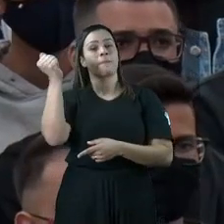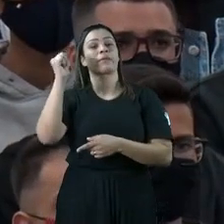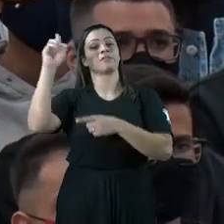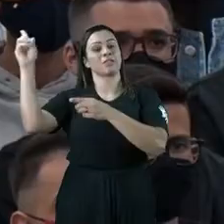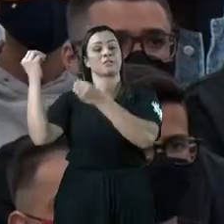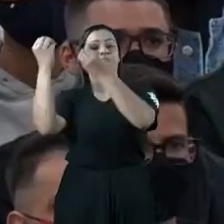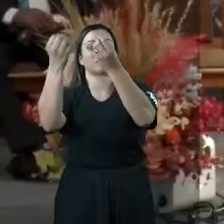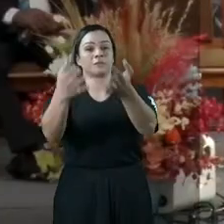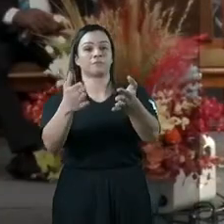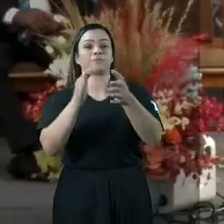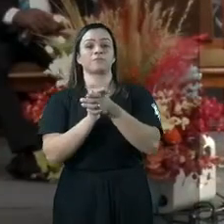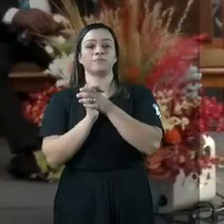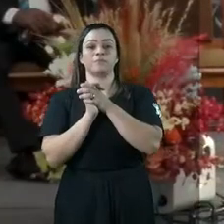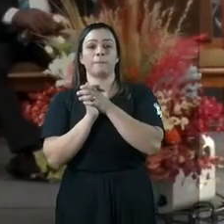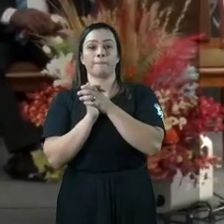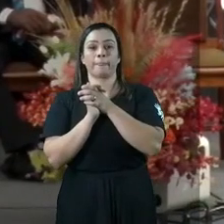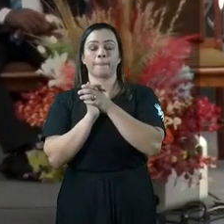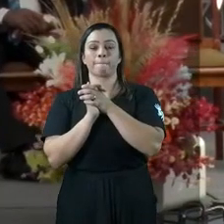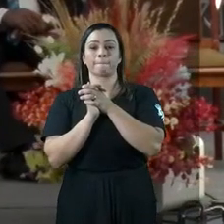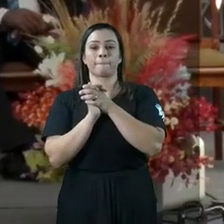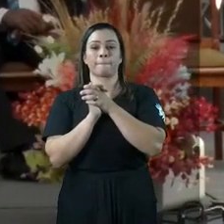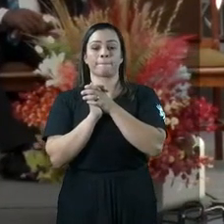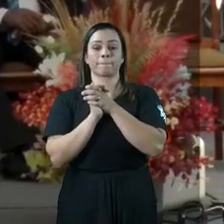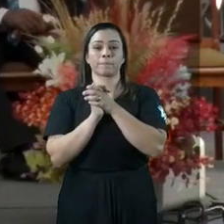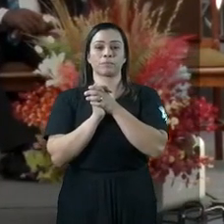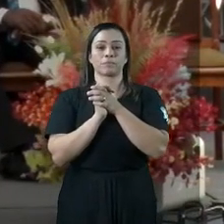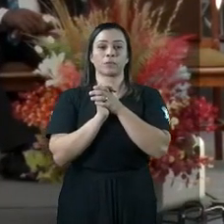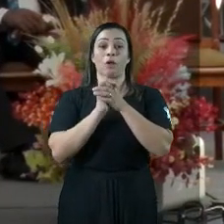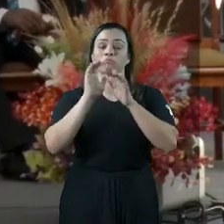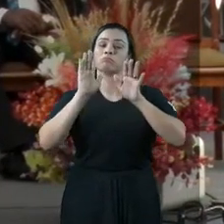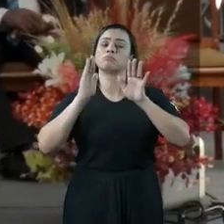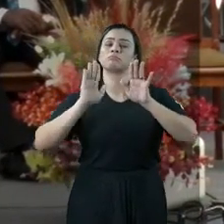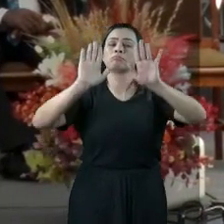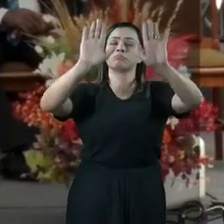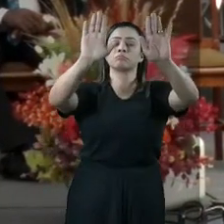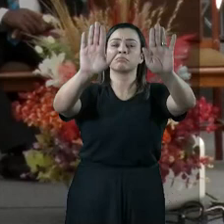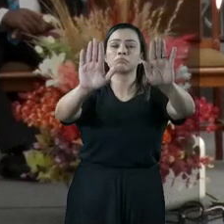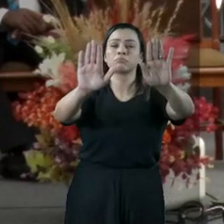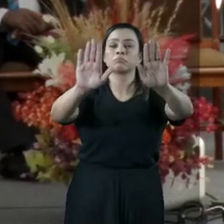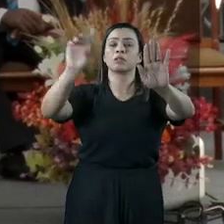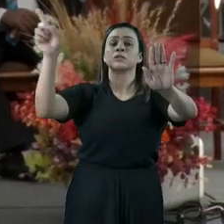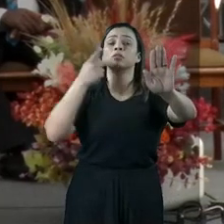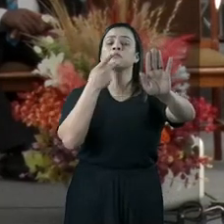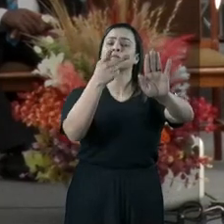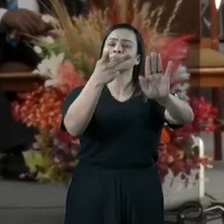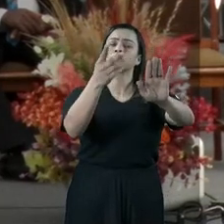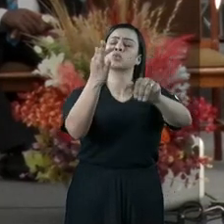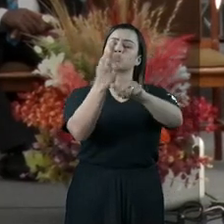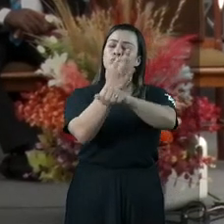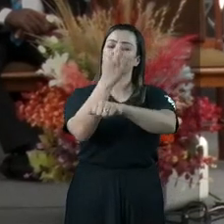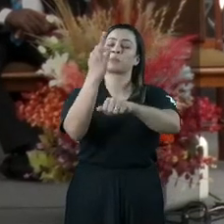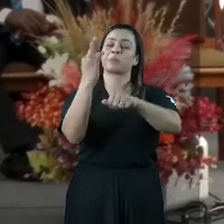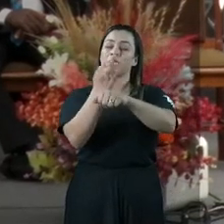Estenda a mão na direção de alguém, mas pelo amor de Deus não toque, e diga assim para ele: suporta,